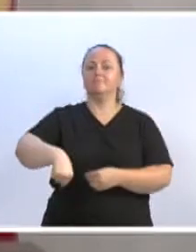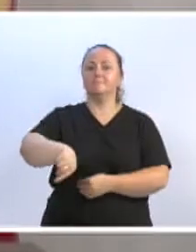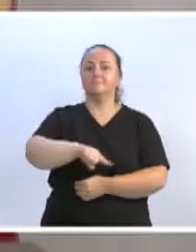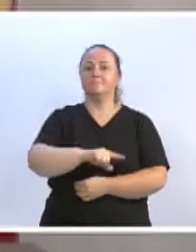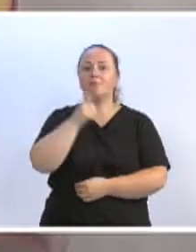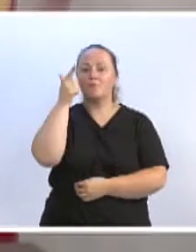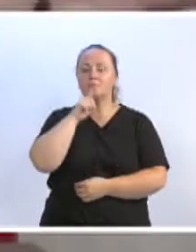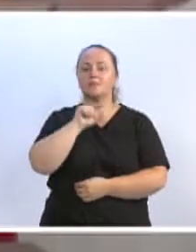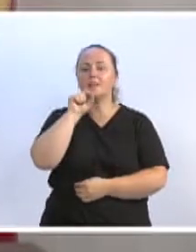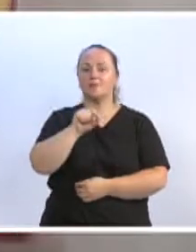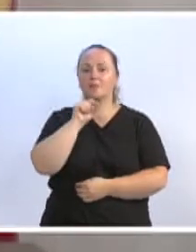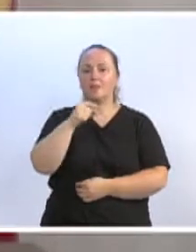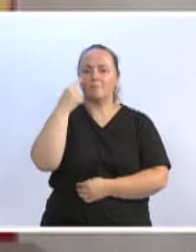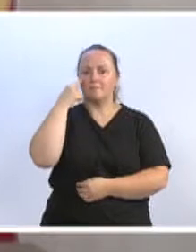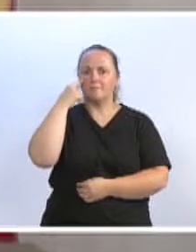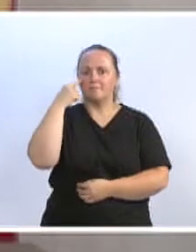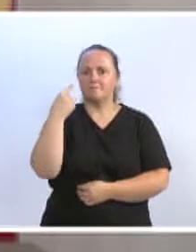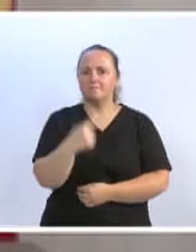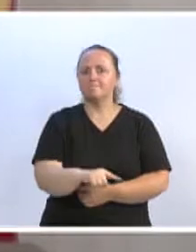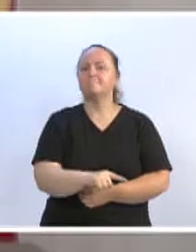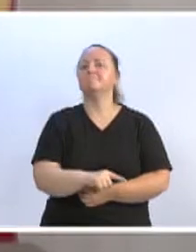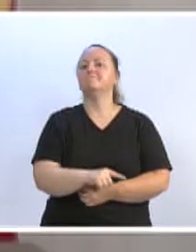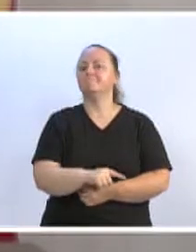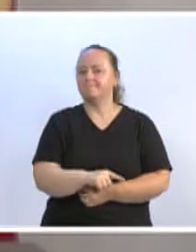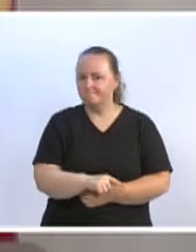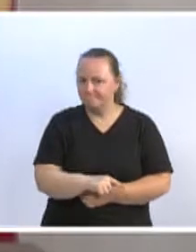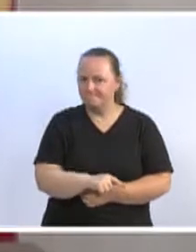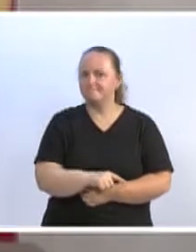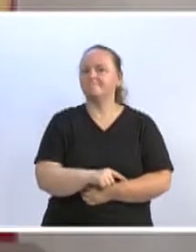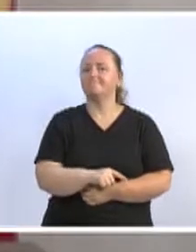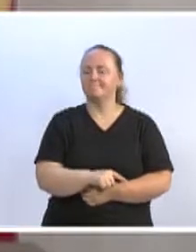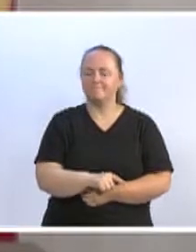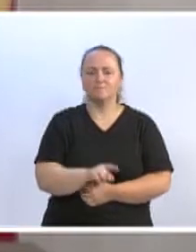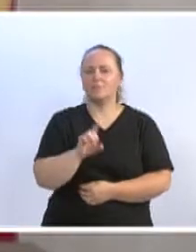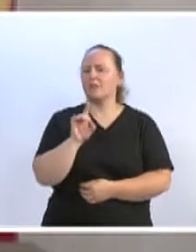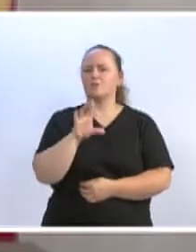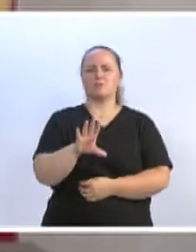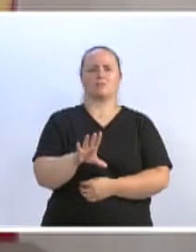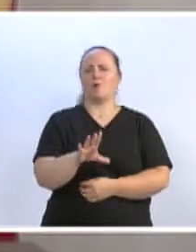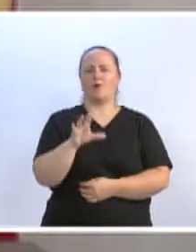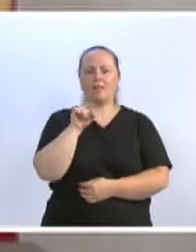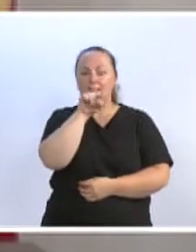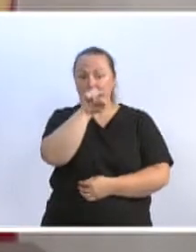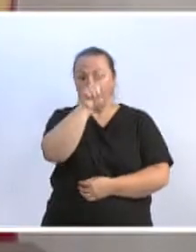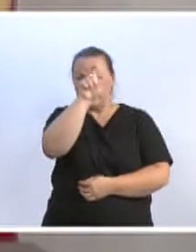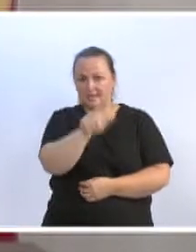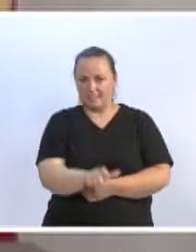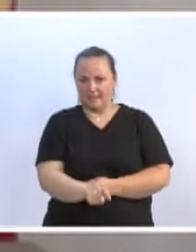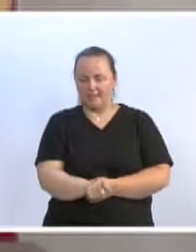descobrimos, né, que nós recebemos, não